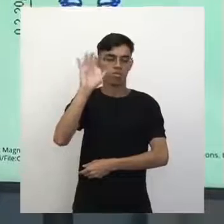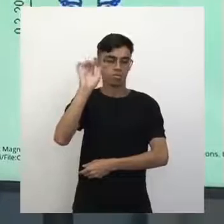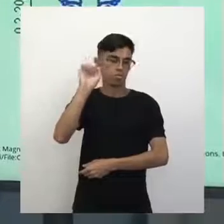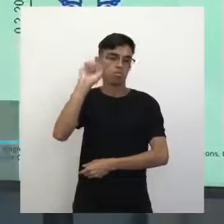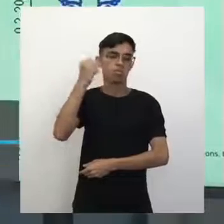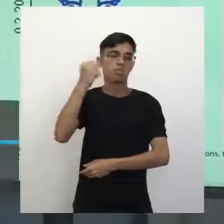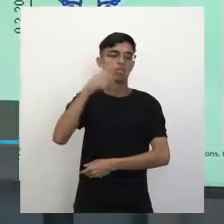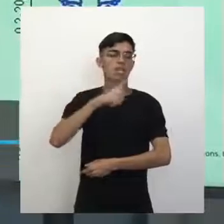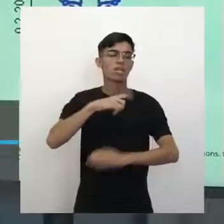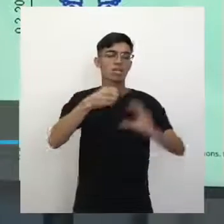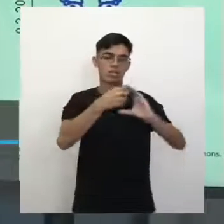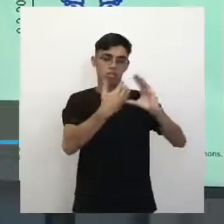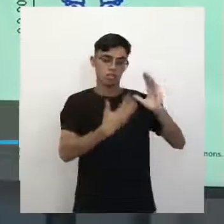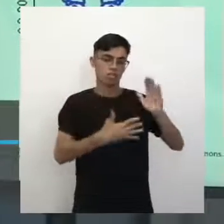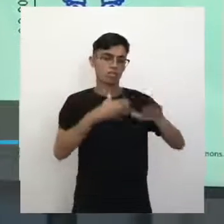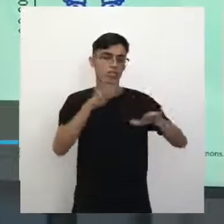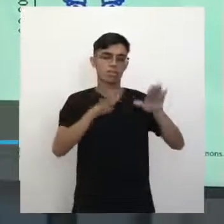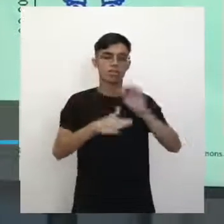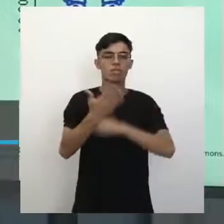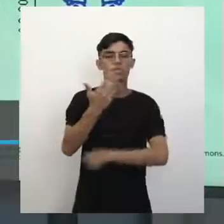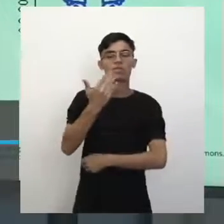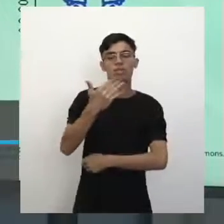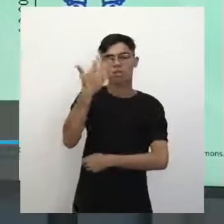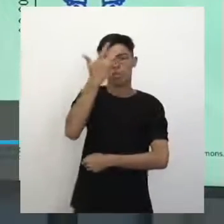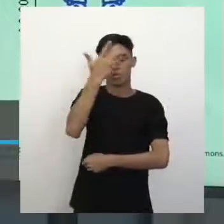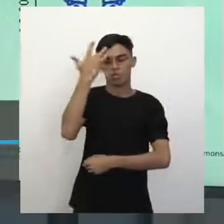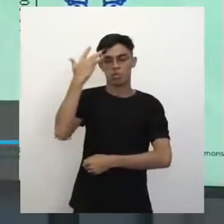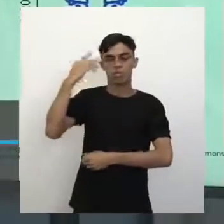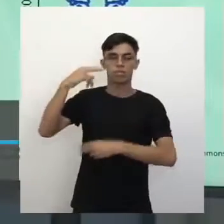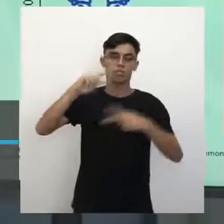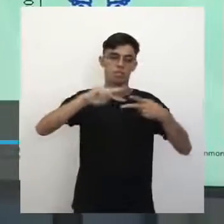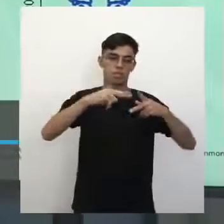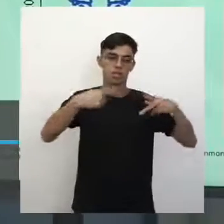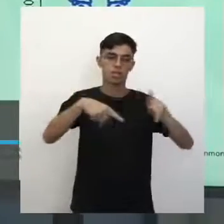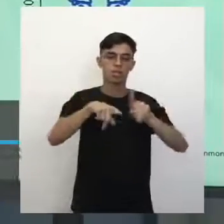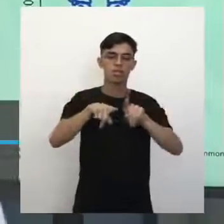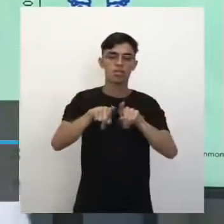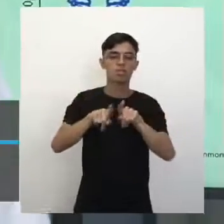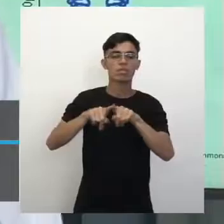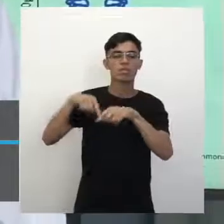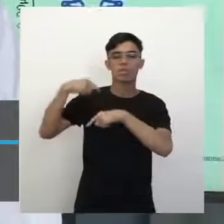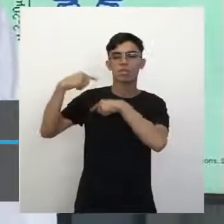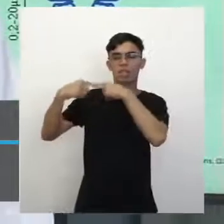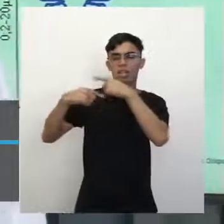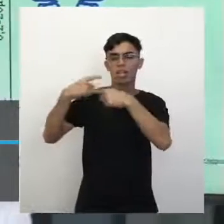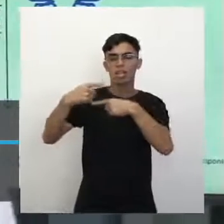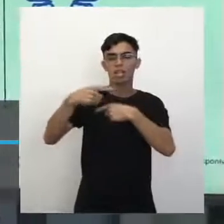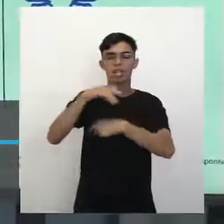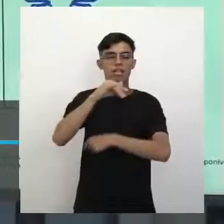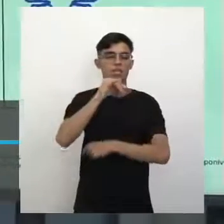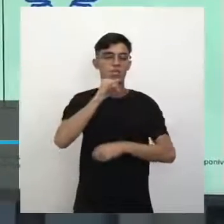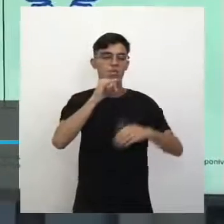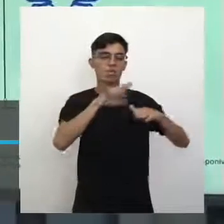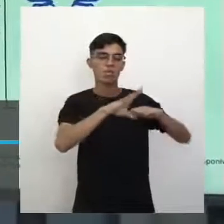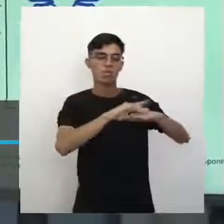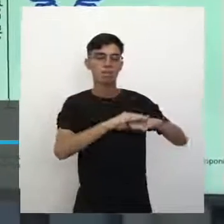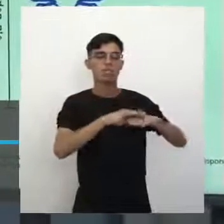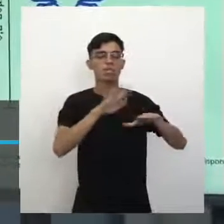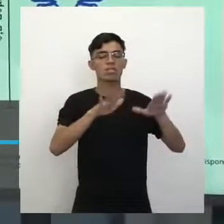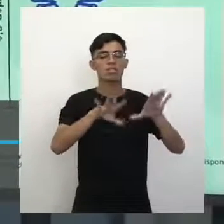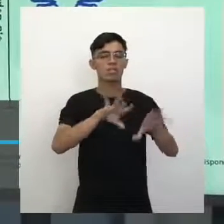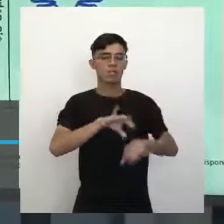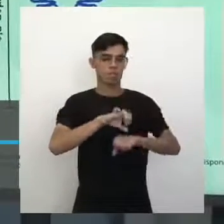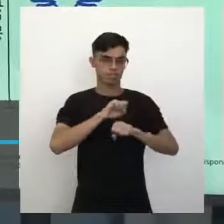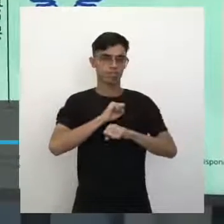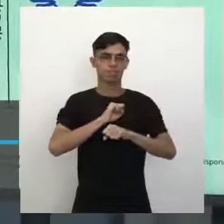características dependem de alimentação, de outras coisas. Mas a genética também impulsiona até algumas doenças, né? Hoje a gente sabe, doença cardíaca, etc.